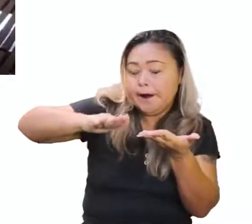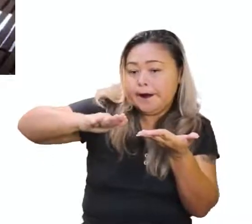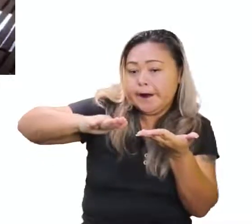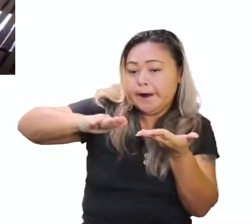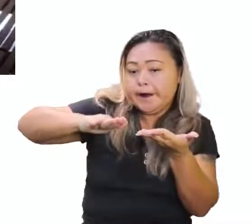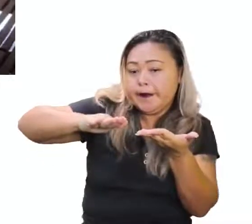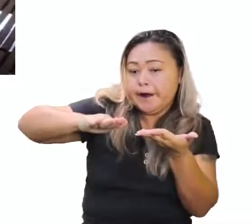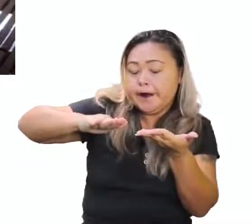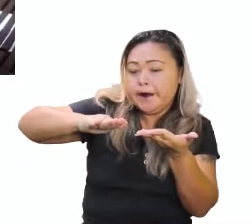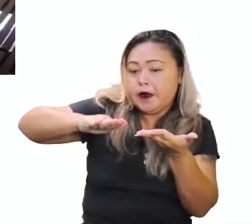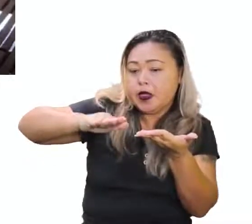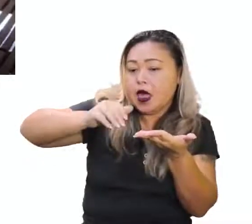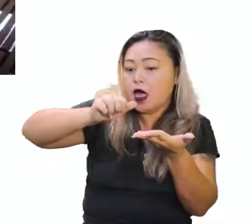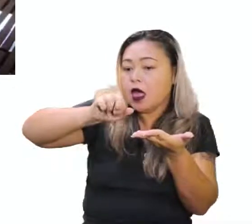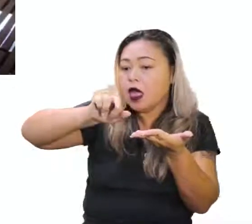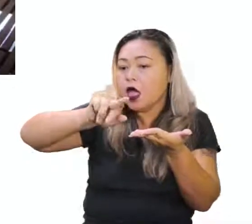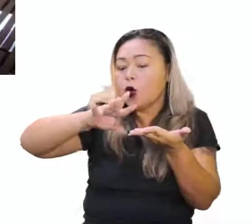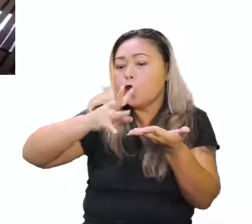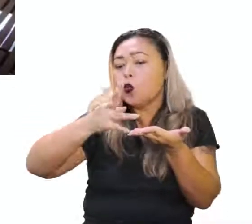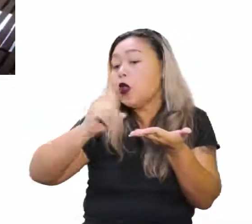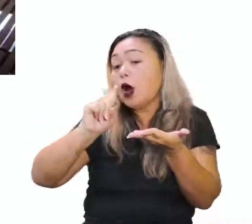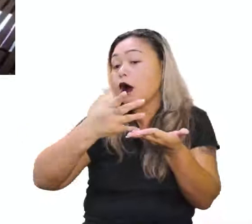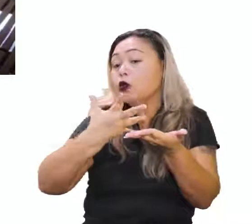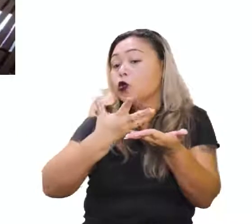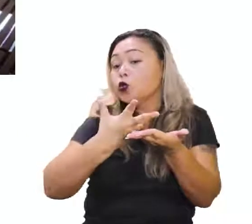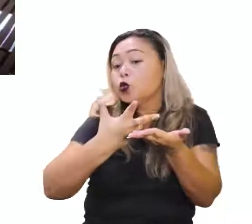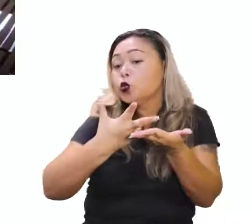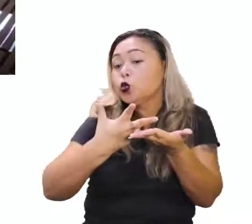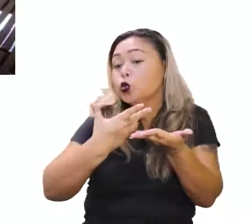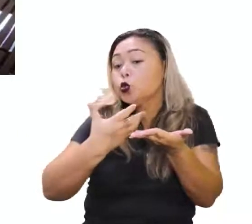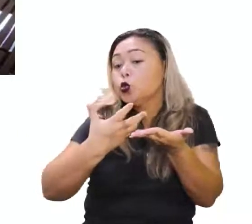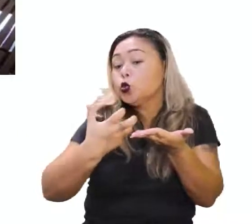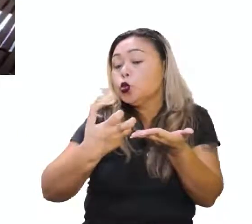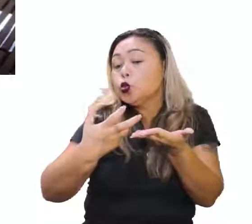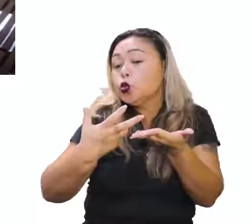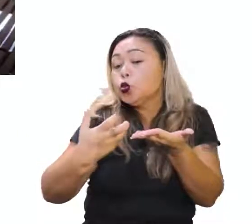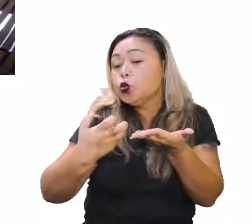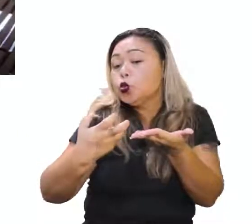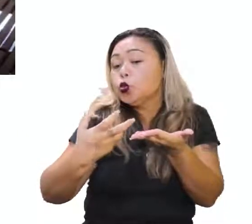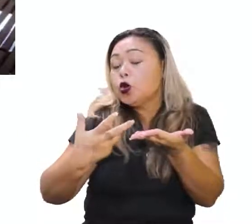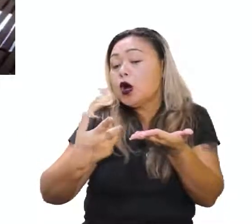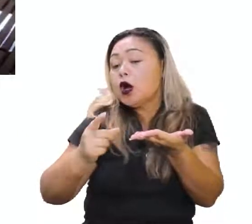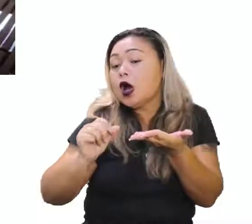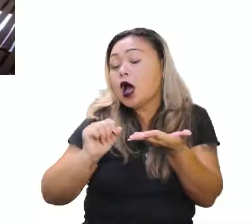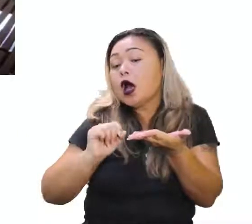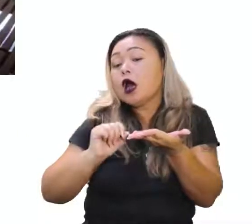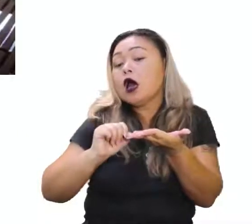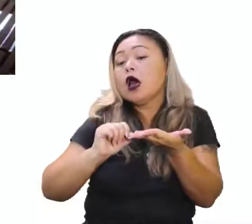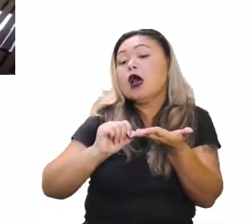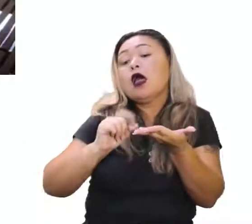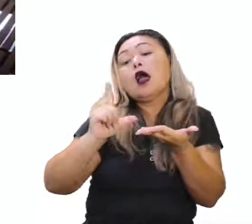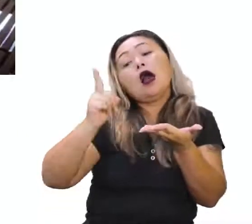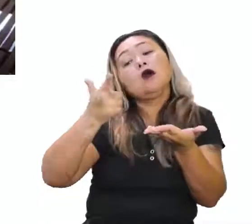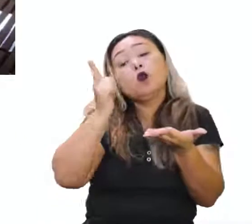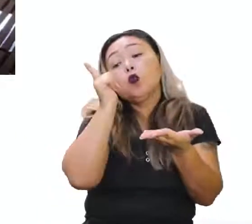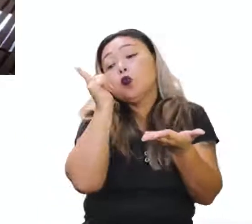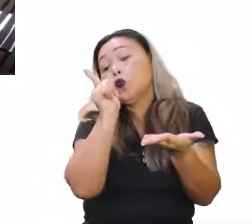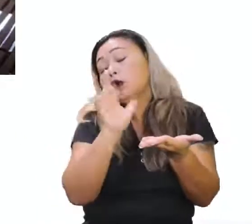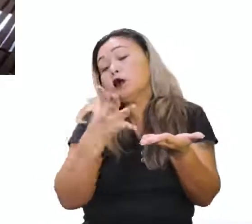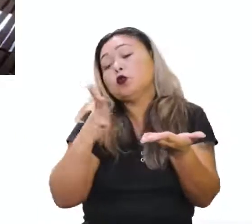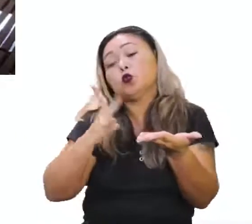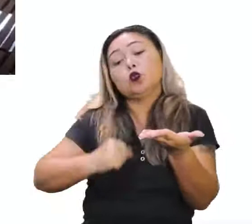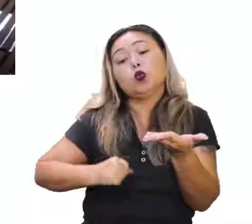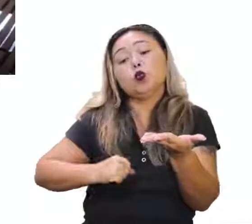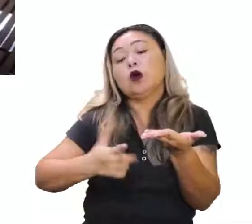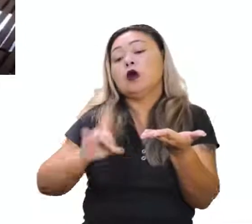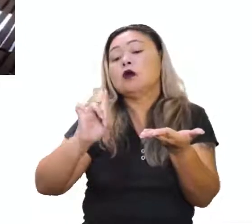mais argiloso, não absorver muita água, porque dessa forma você consegue fazer uma higienização